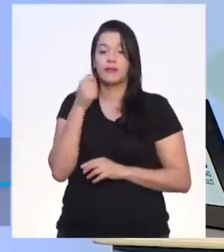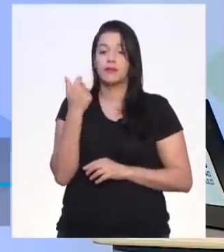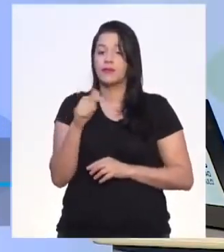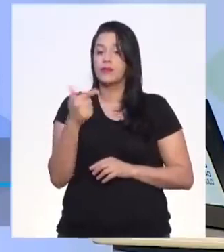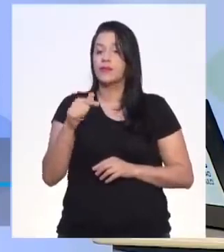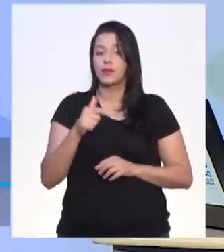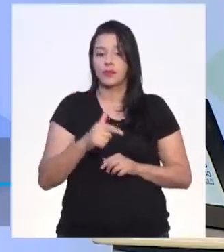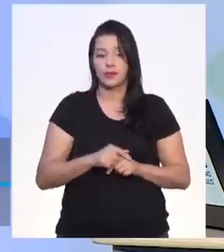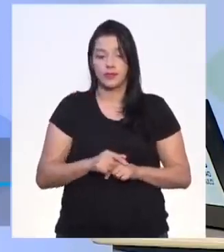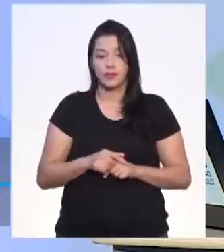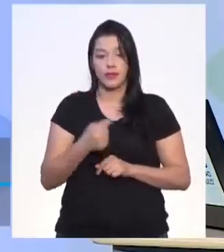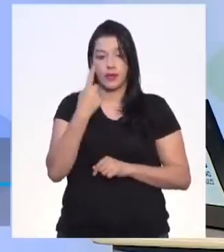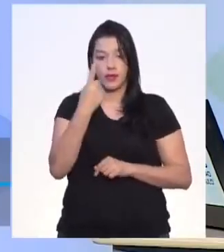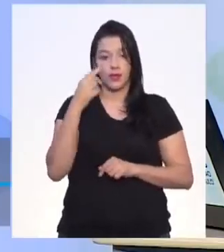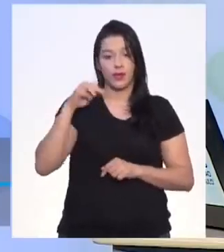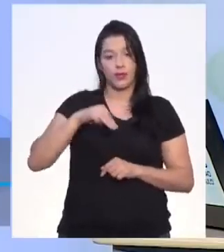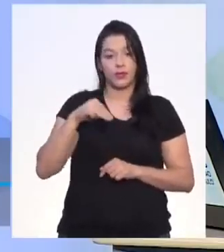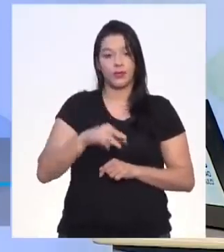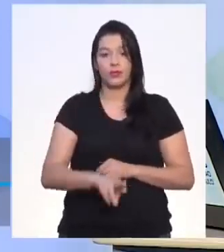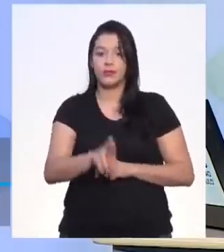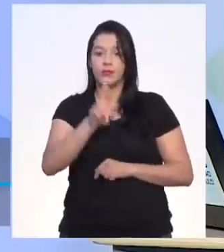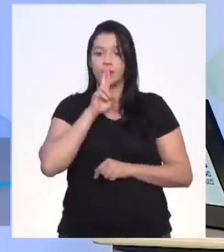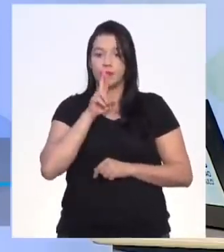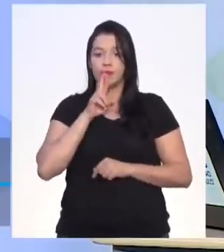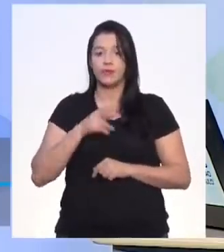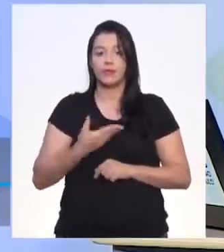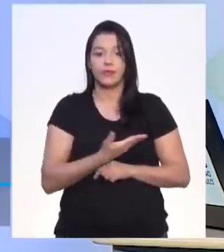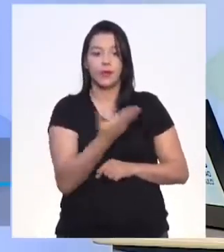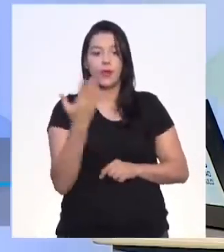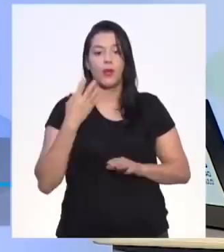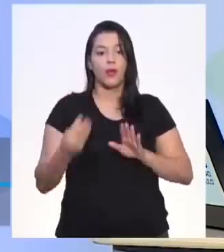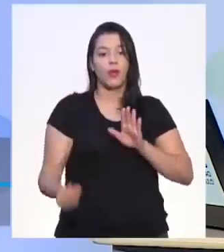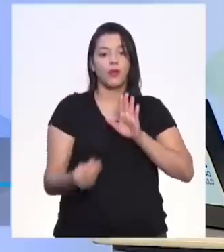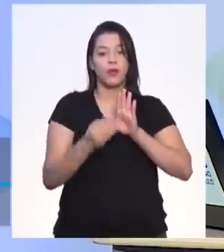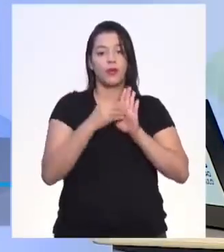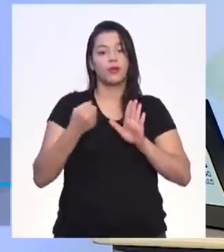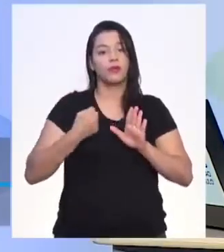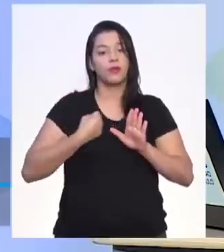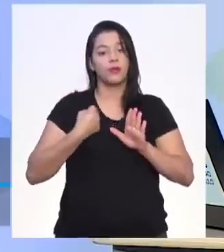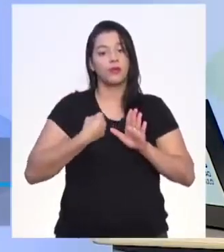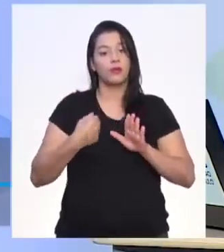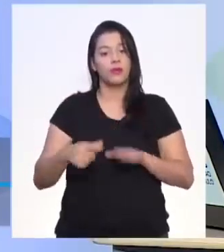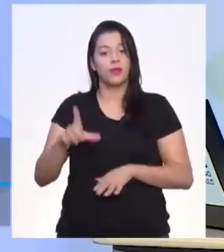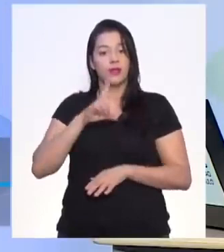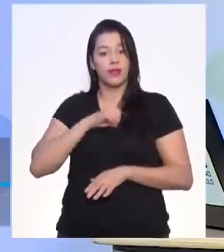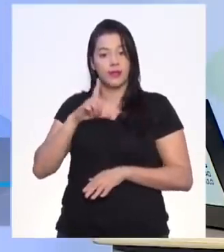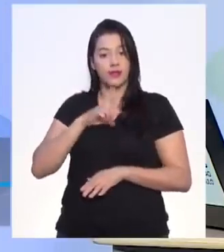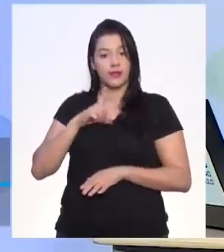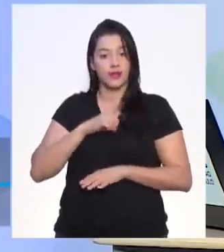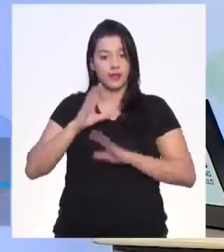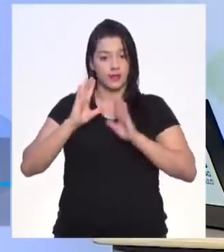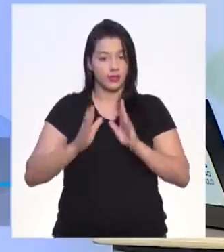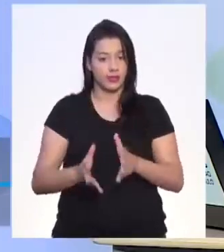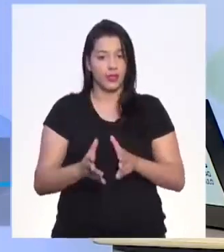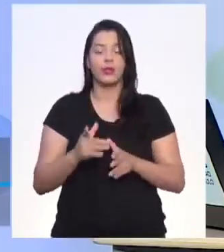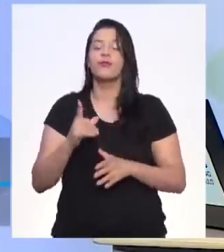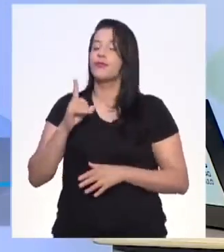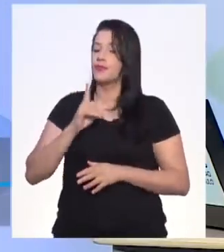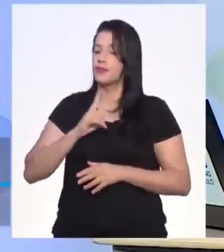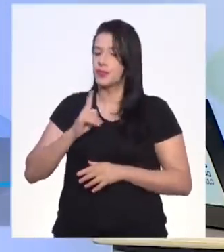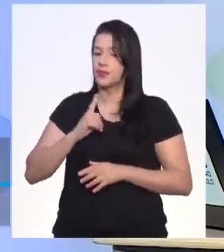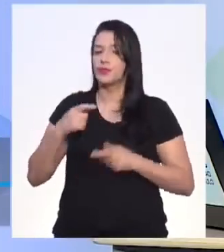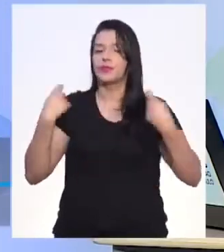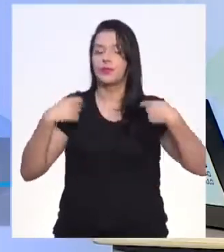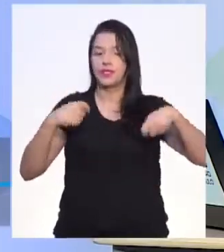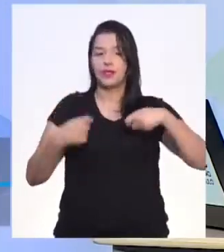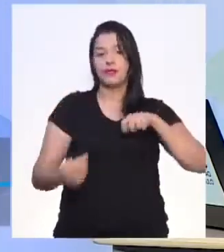aí na tabela. 1 minuto para vocês responderem. Qual é esse número? Na verdade, eu já estou dizendo que tem, tá? É uma afirmação. Tem um número que